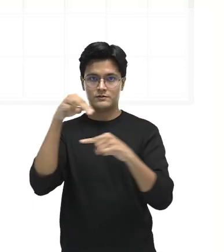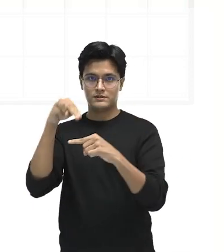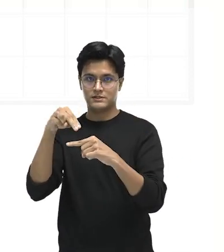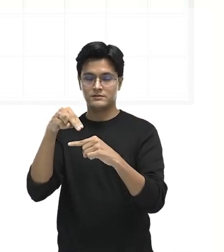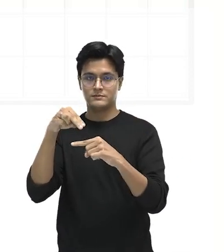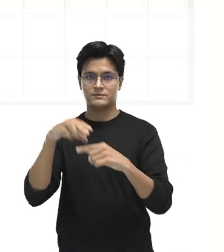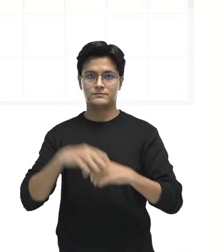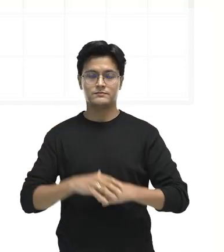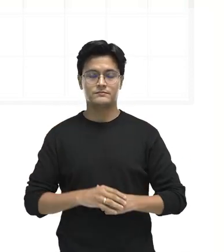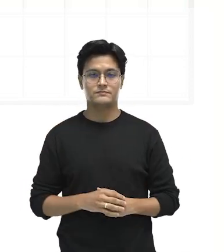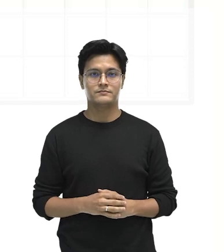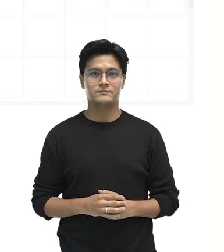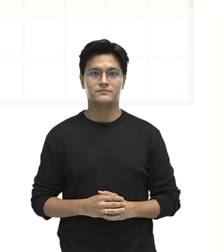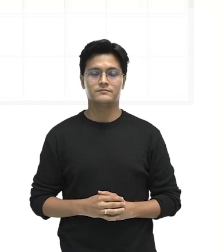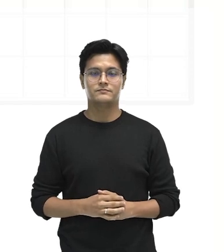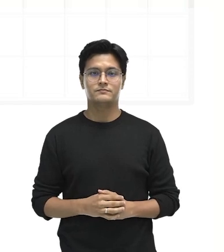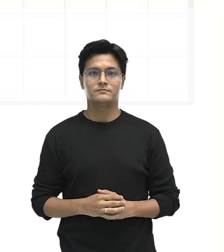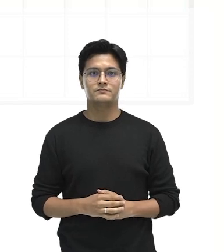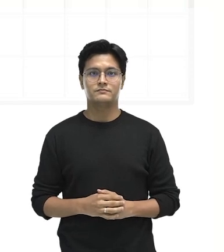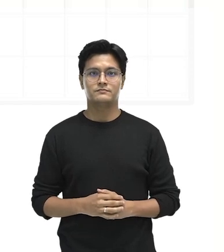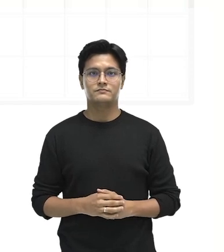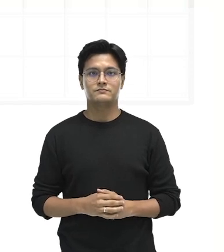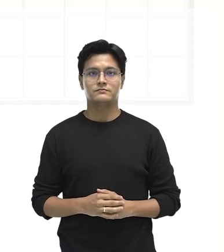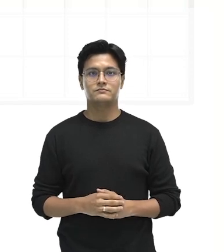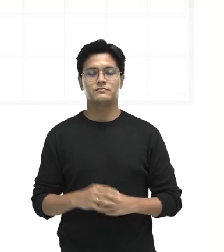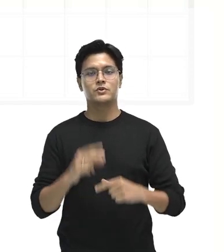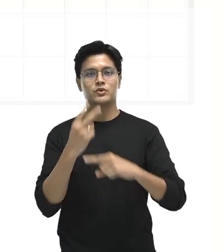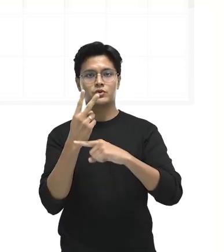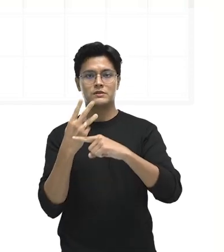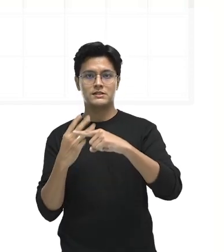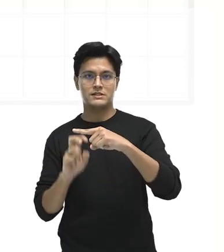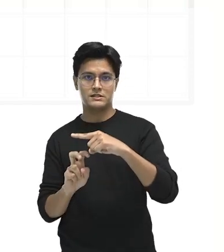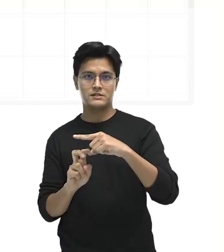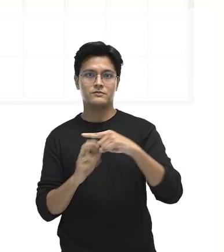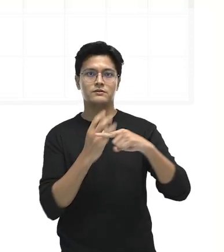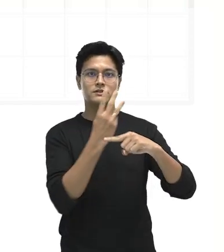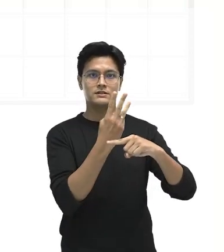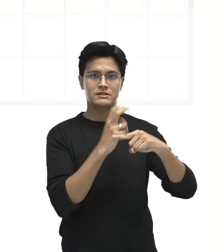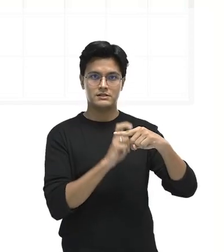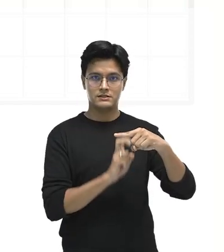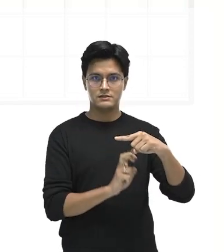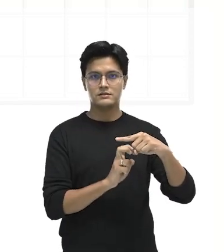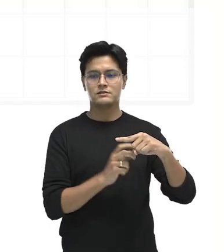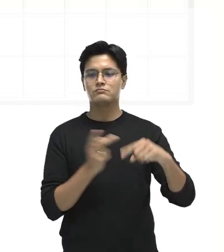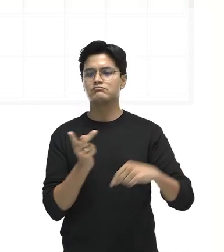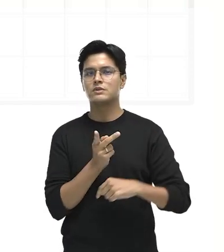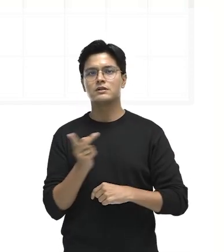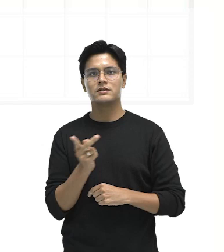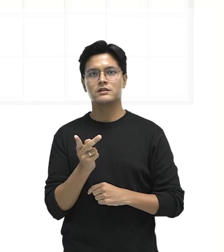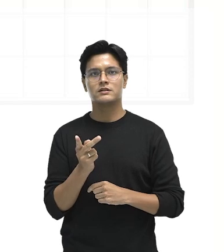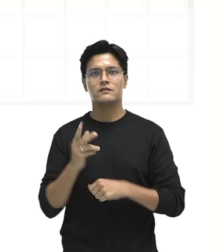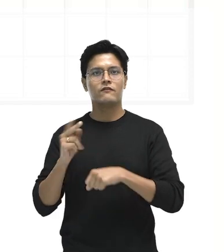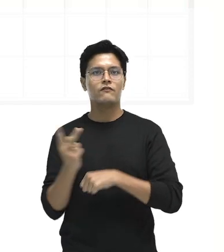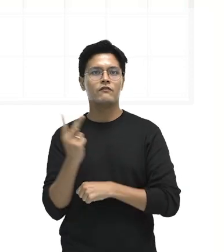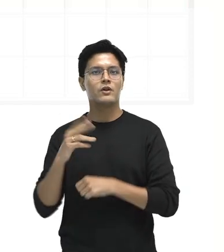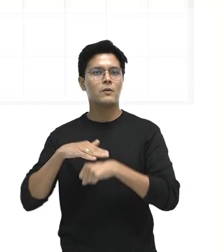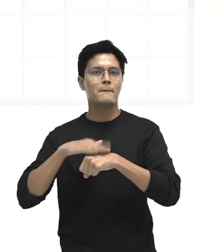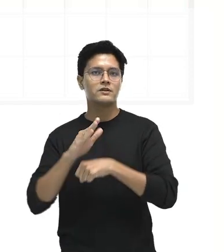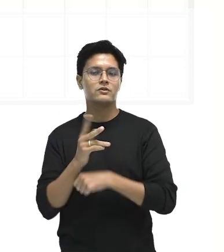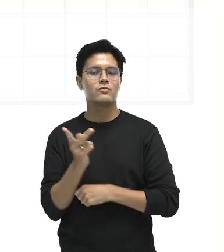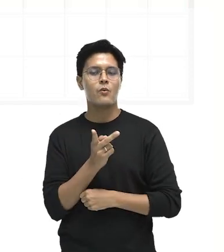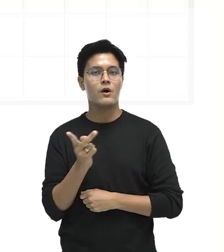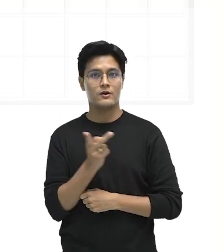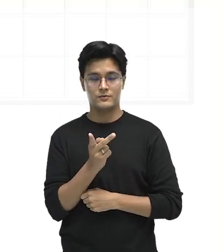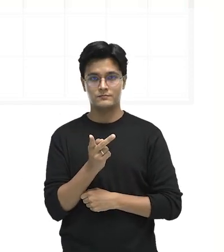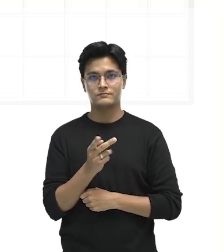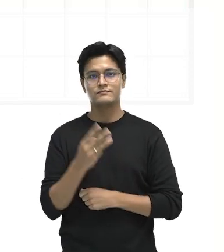igual não, e 3 sobre 5. Quem é a maior fração nesse caso aí? A maior